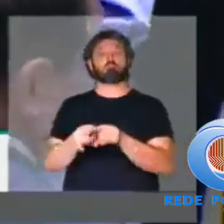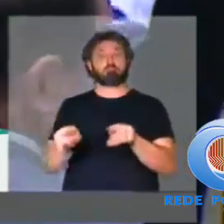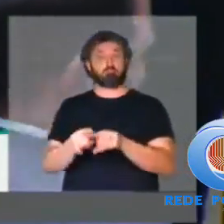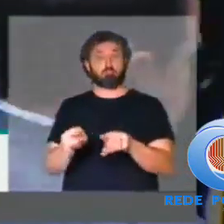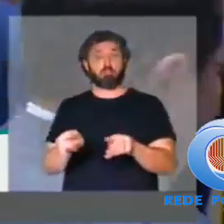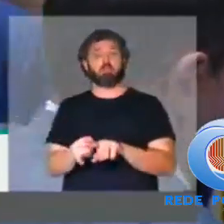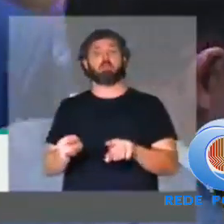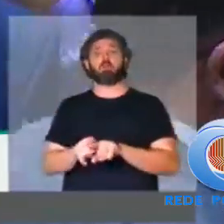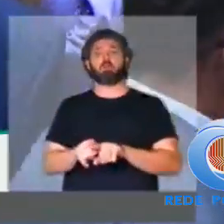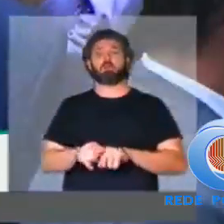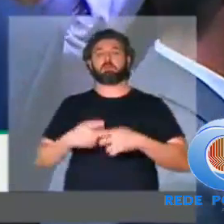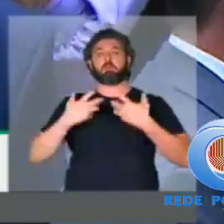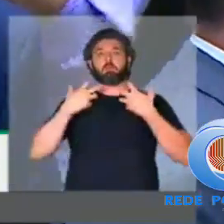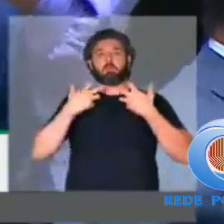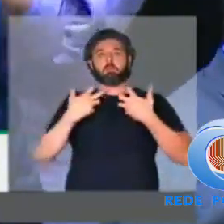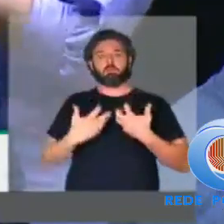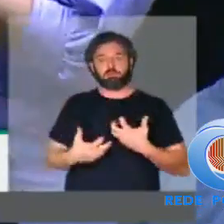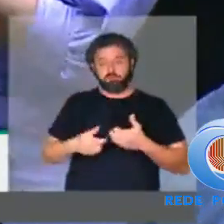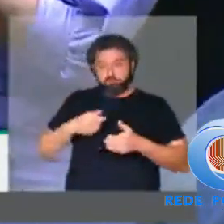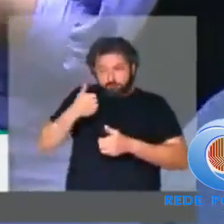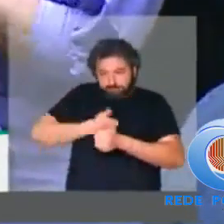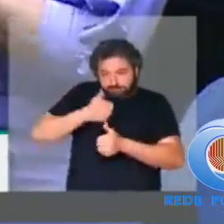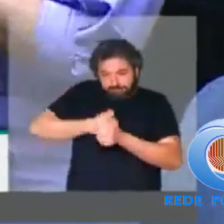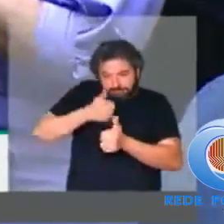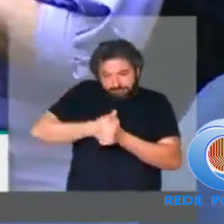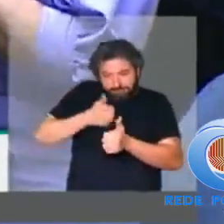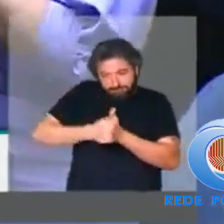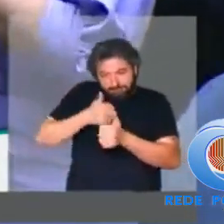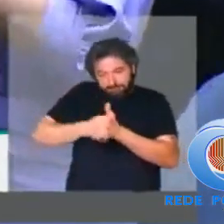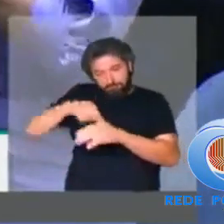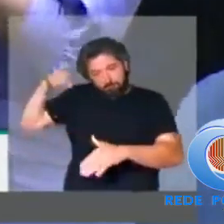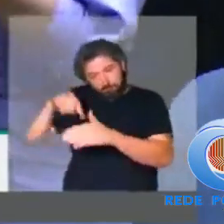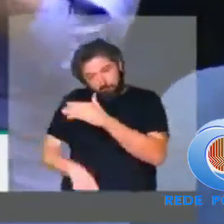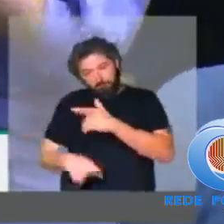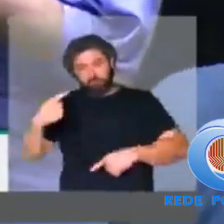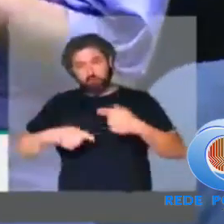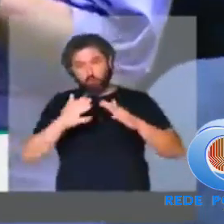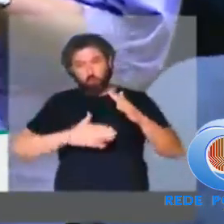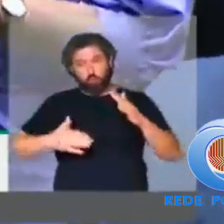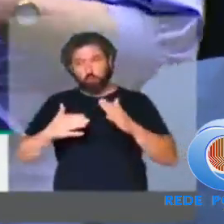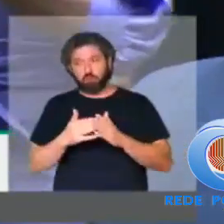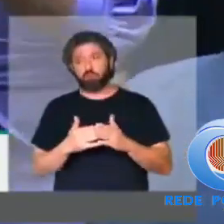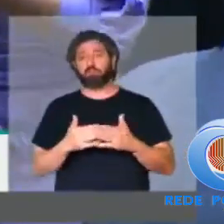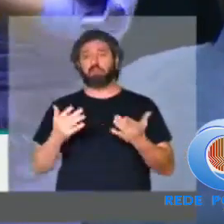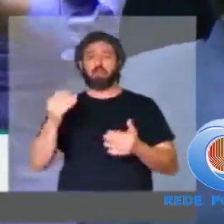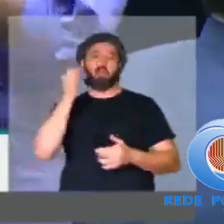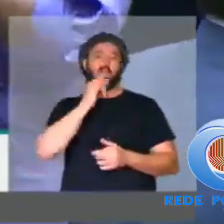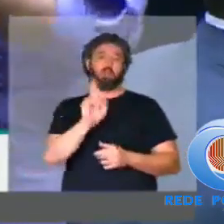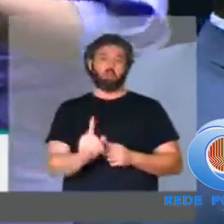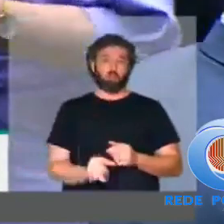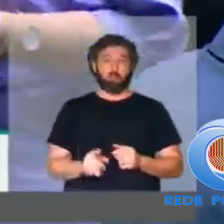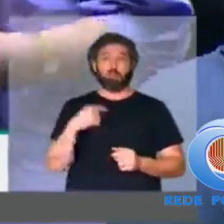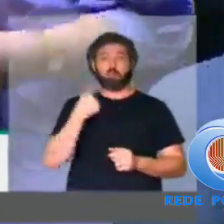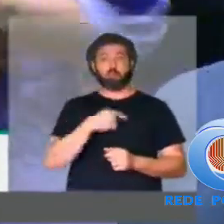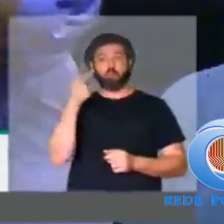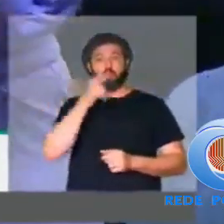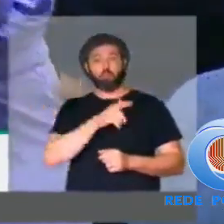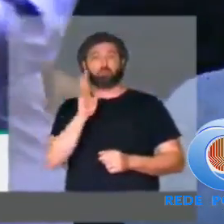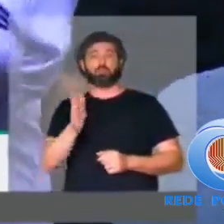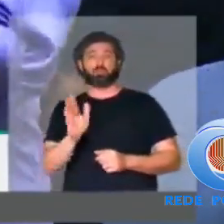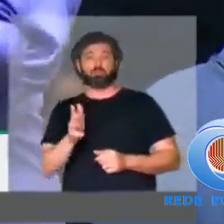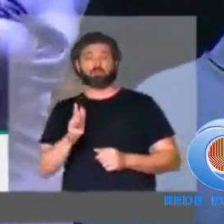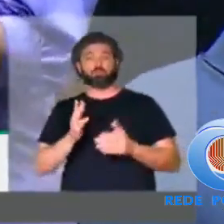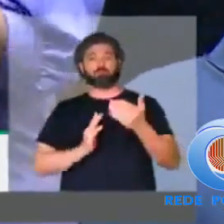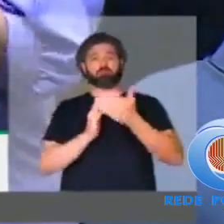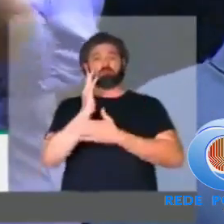também se exauriu ao máximo nessa discussão e nesse diálogo, e não é à toa que nós tivemos